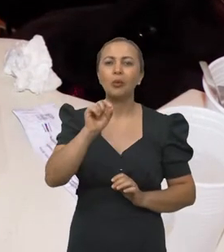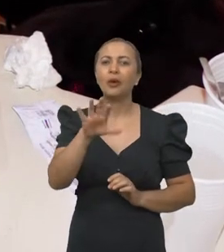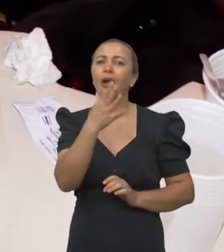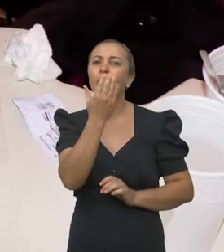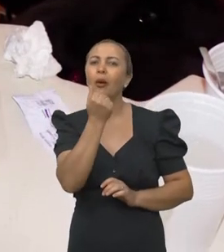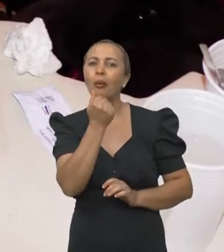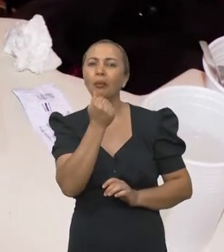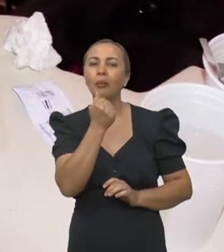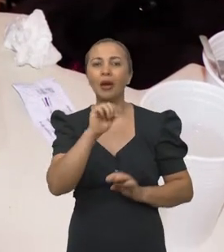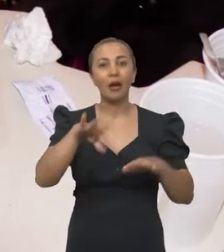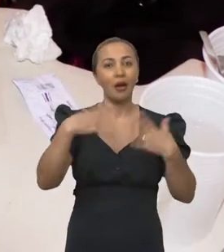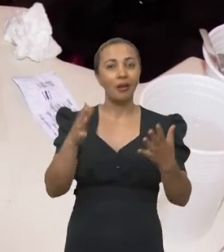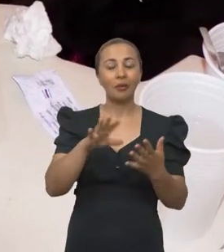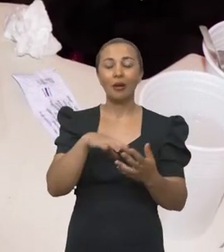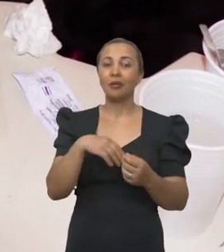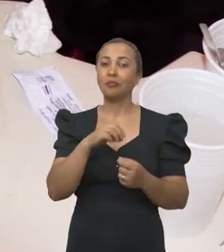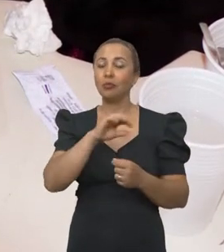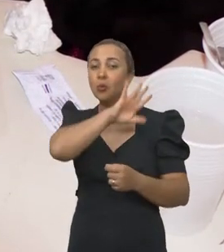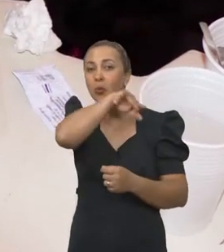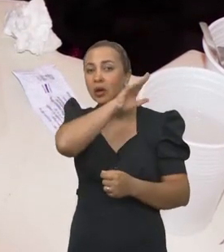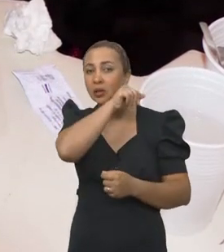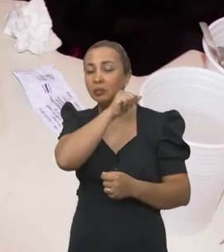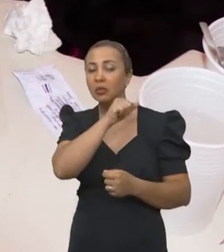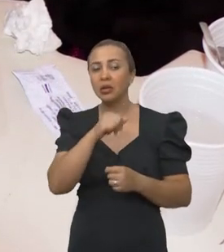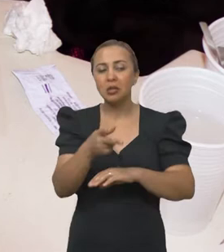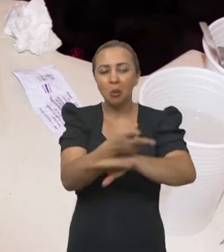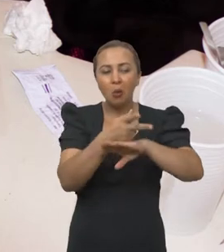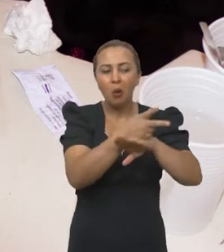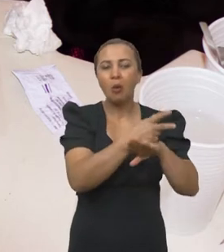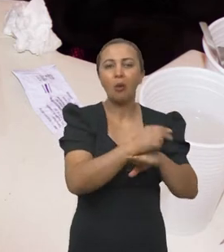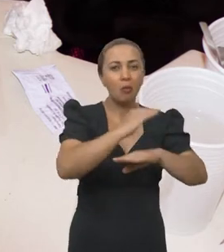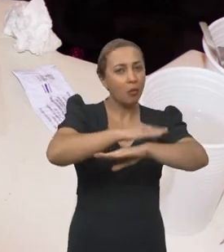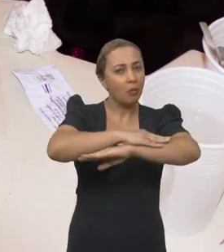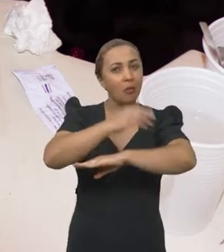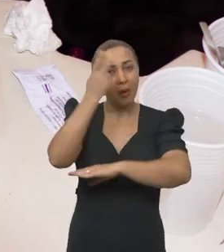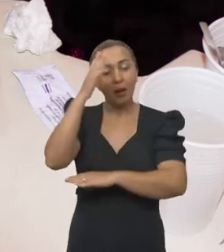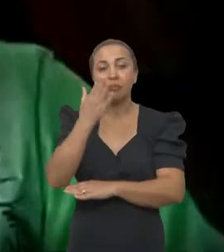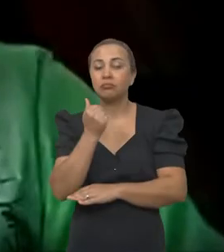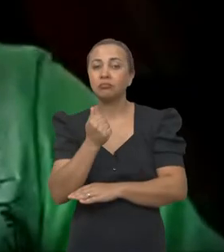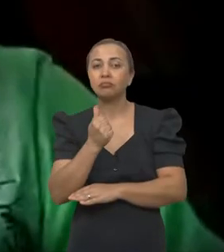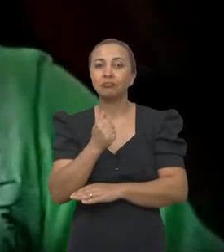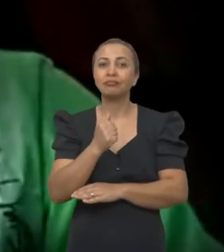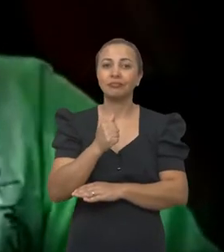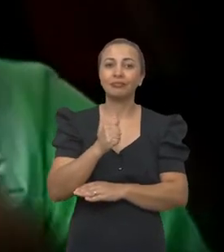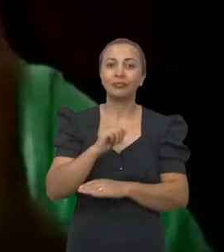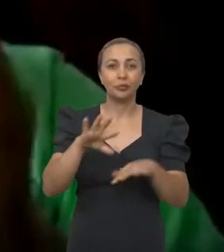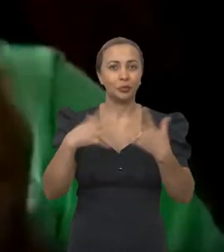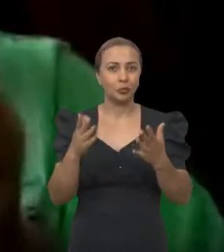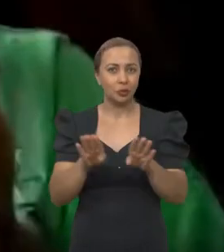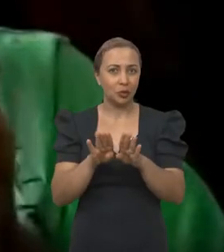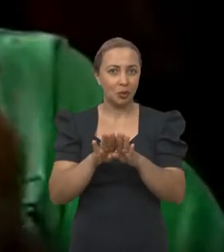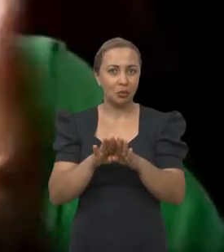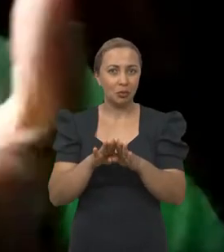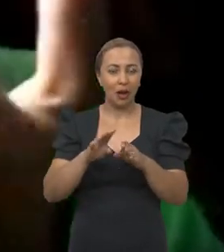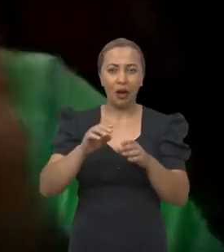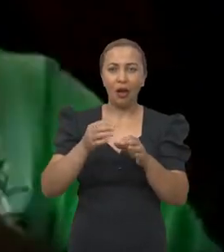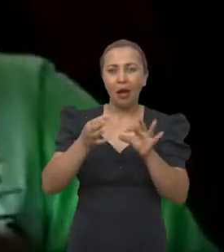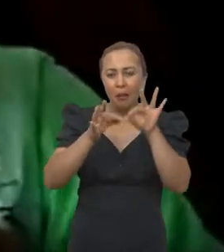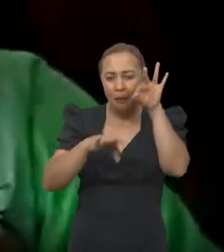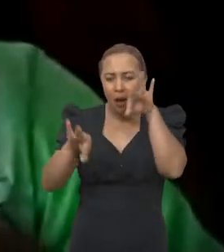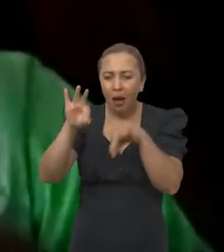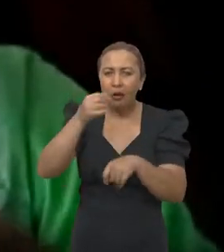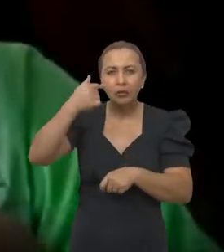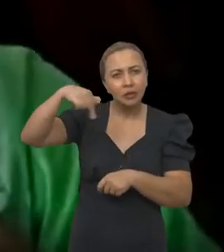é o que ela come Quais são os animais que se alimentam dela e quais substâncias também